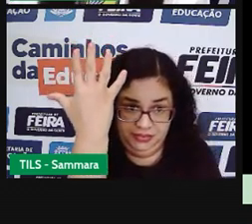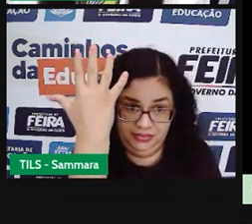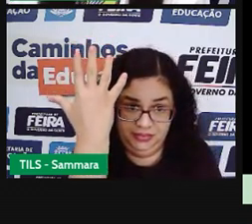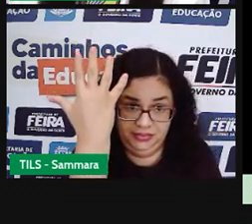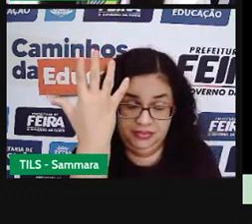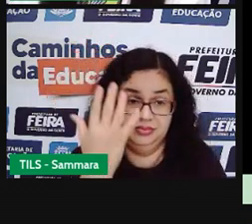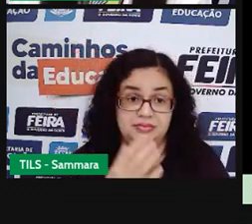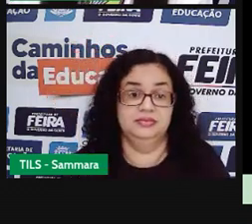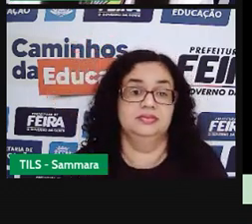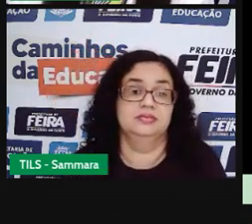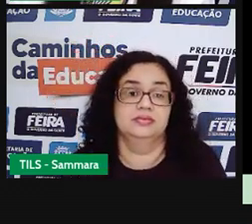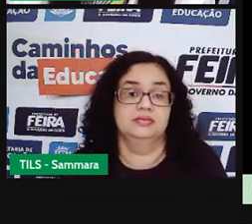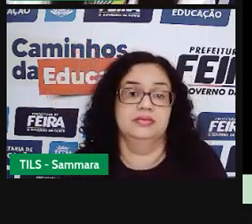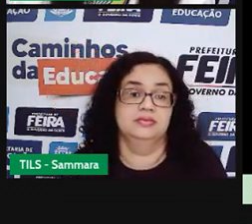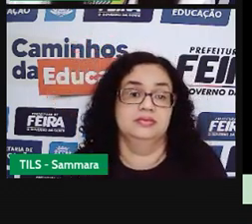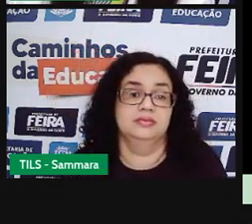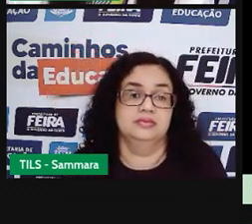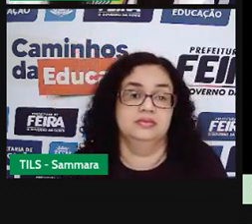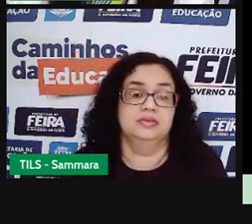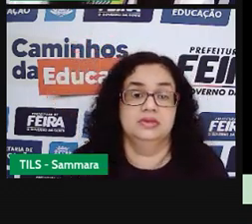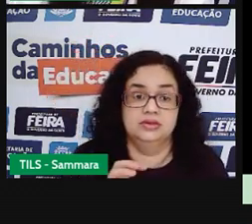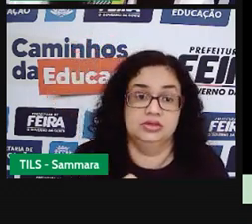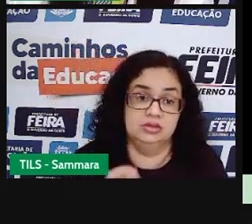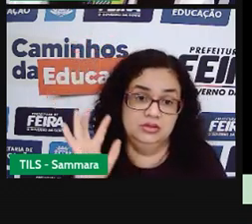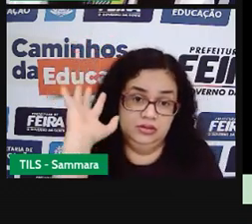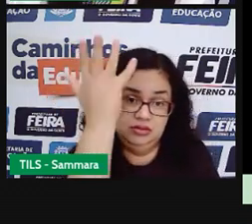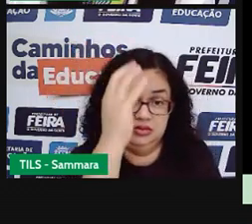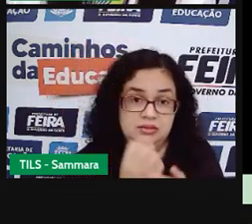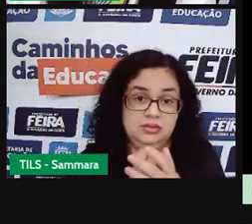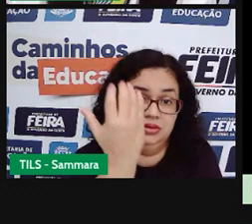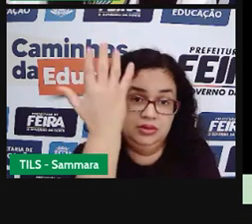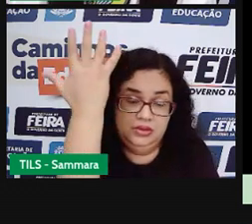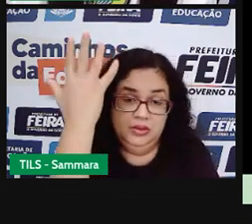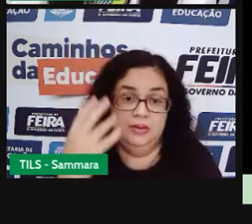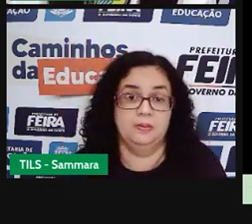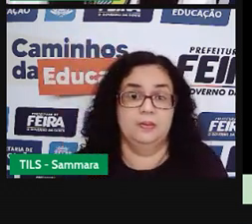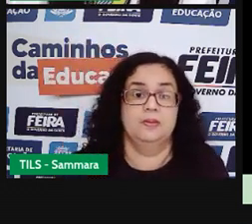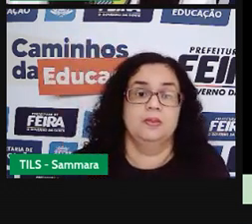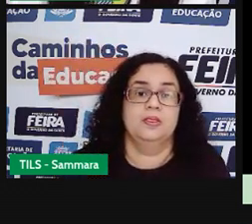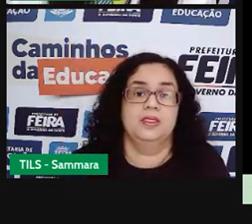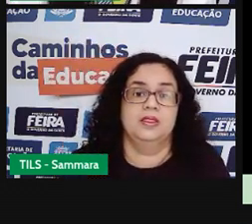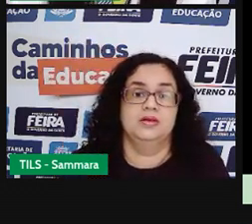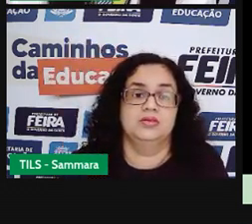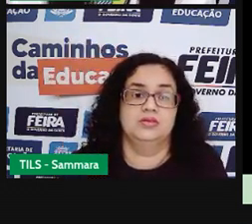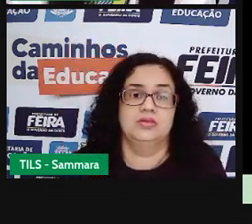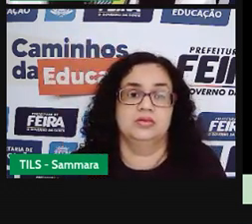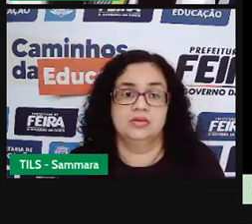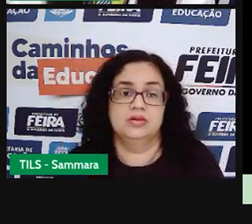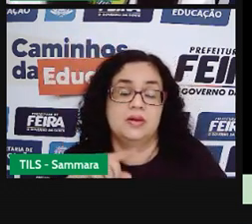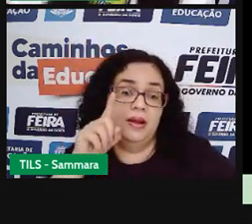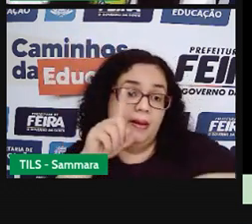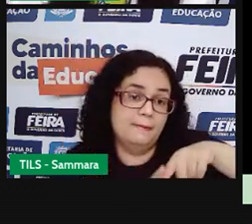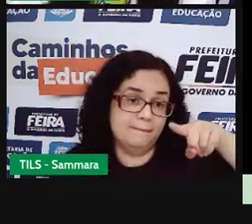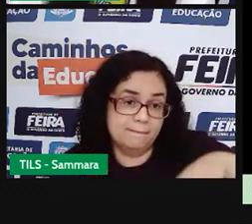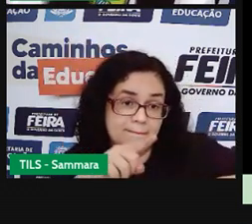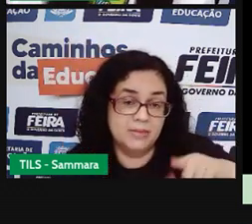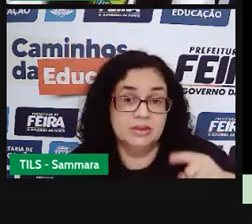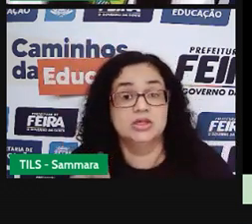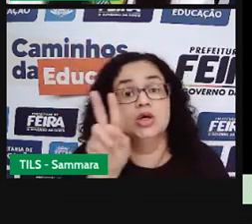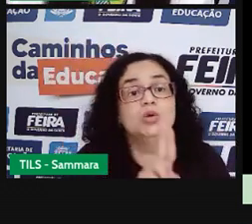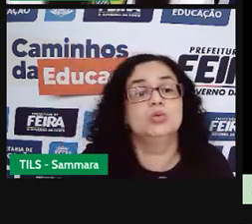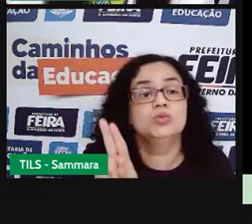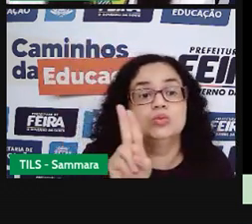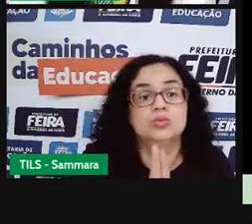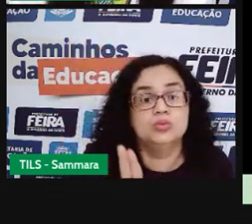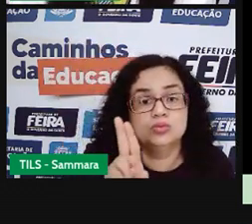fala daquilo que é retirado das plantas e aí como exemplo de um material muito utilizado